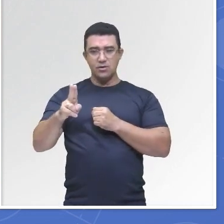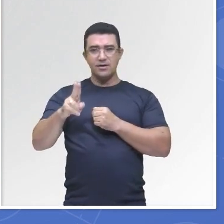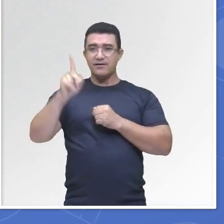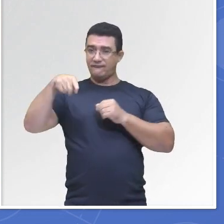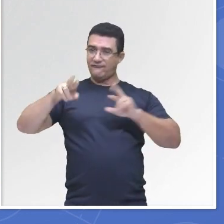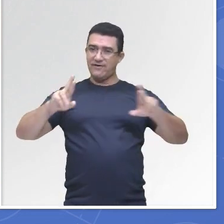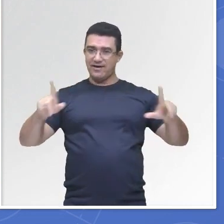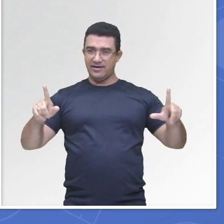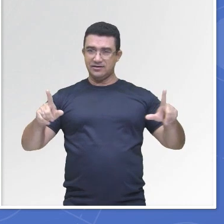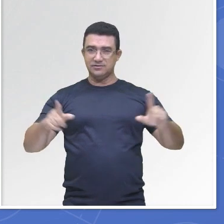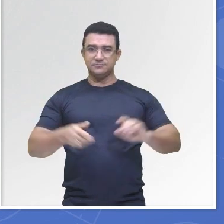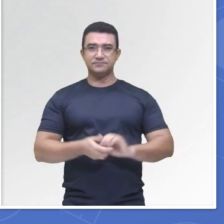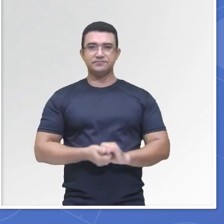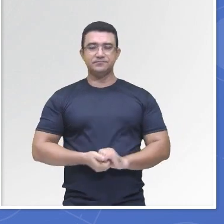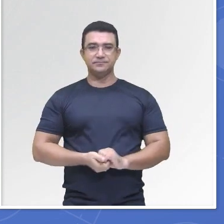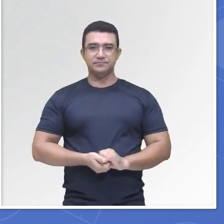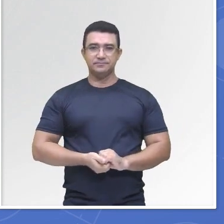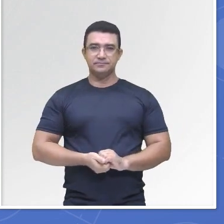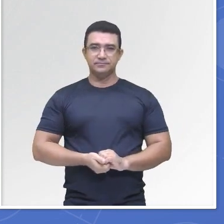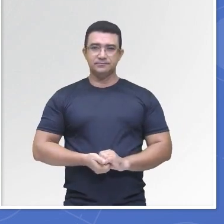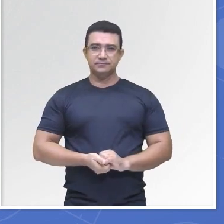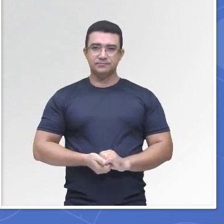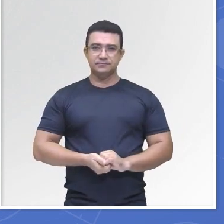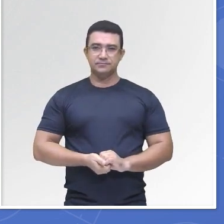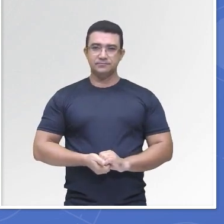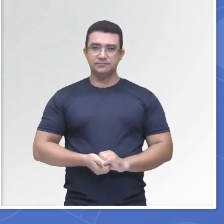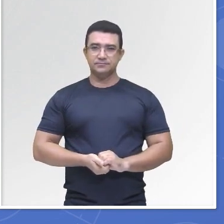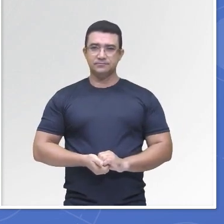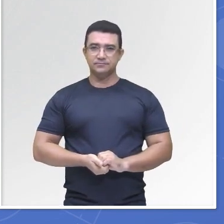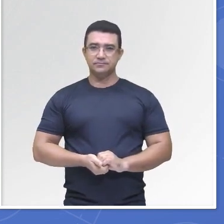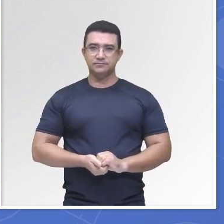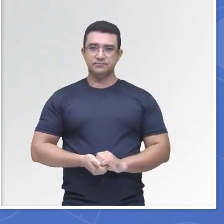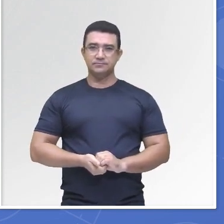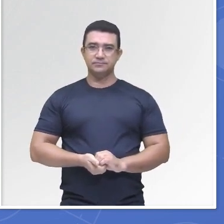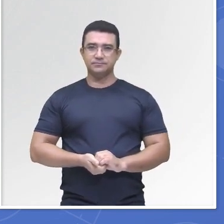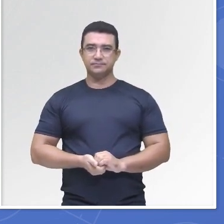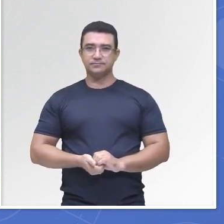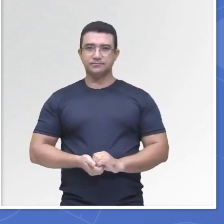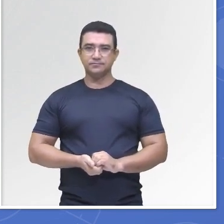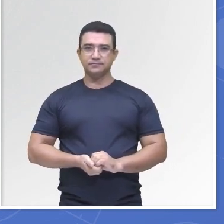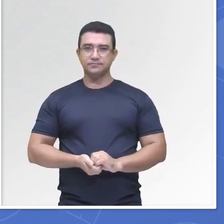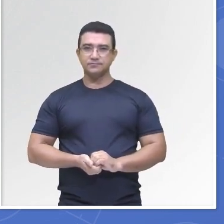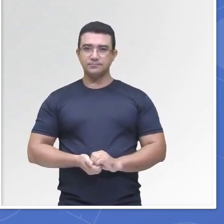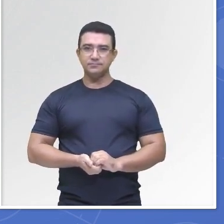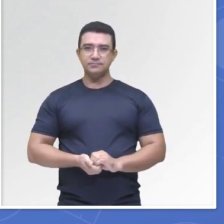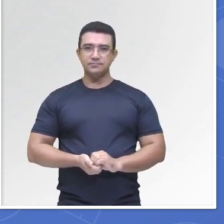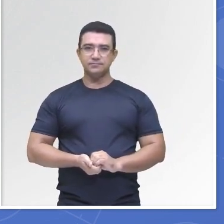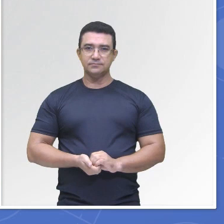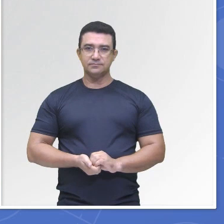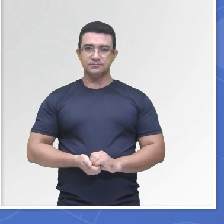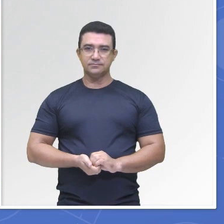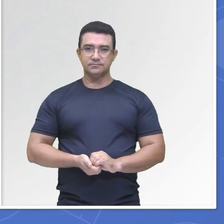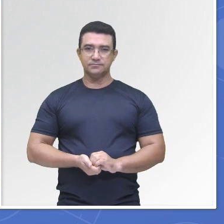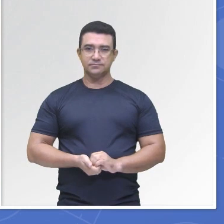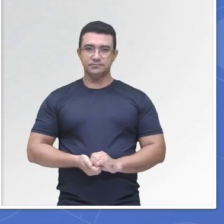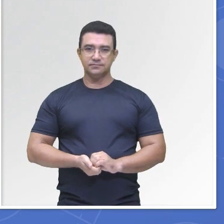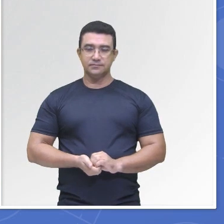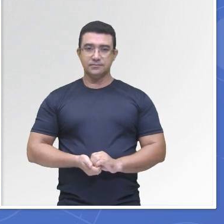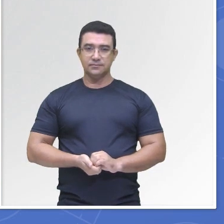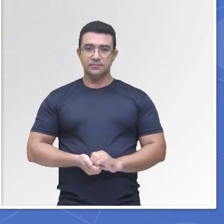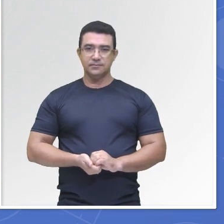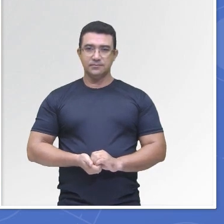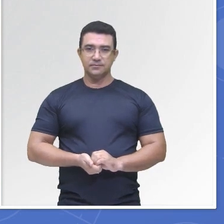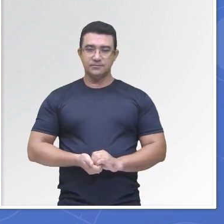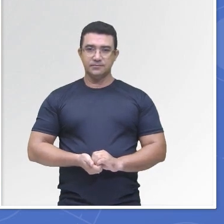lá na nossa TV. E aí a gente vai ali grifar algumas palavras